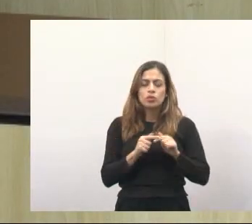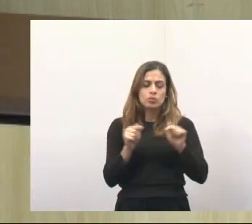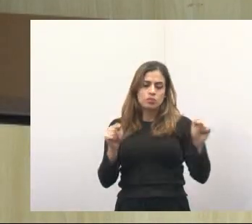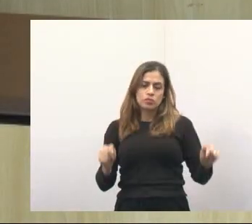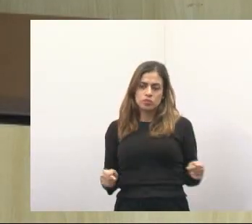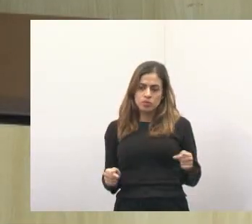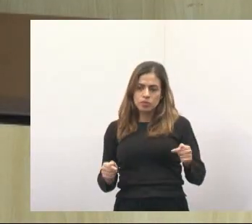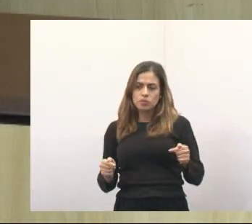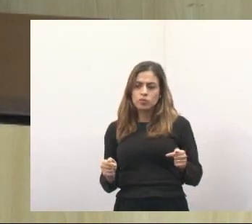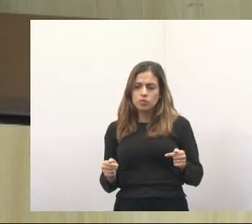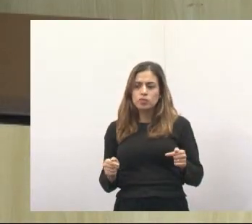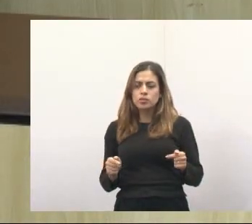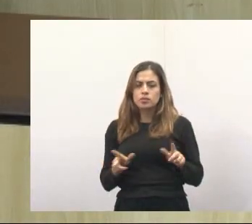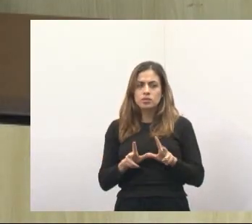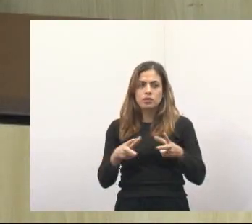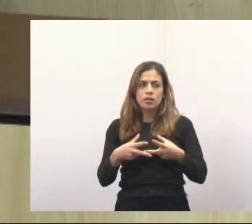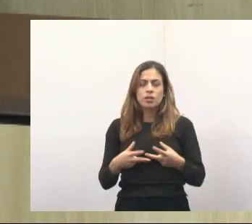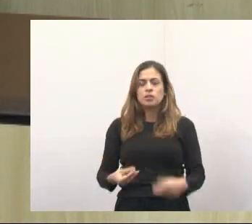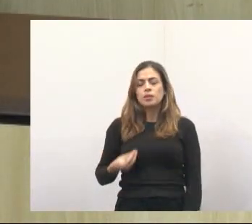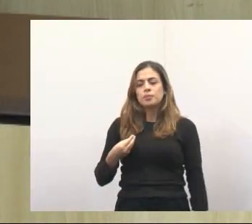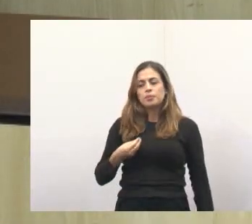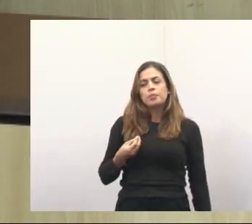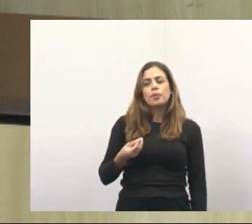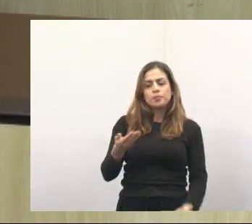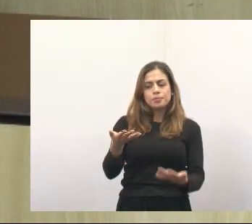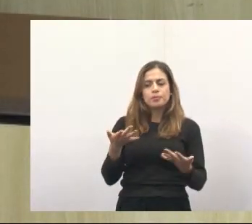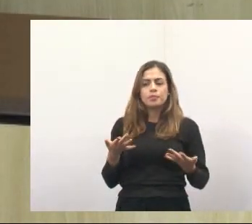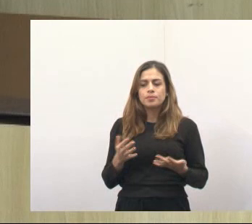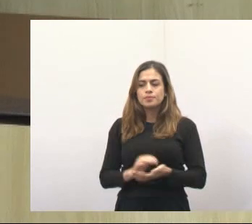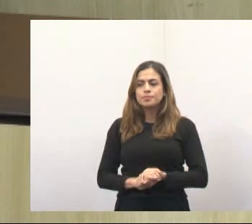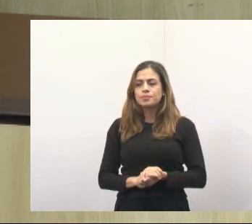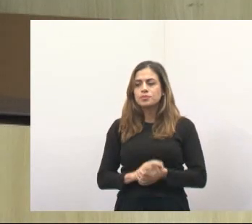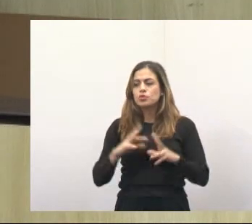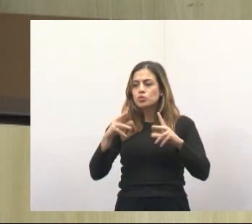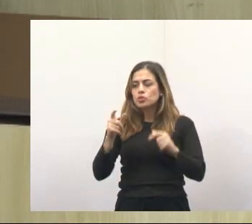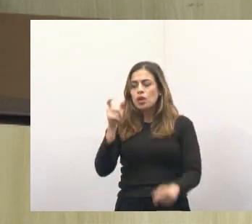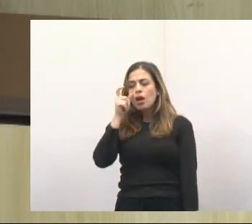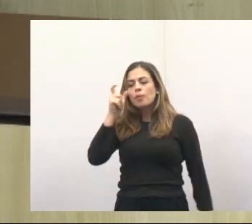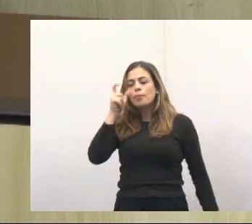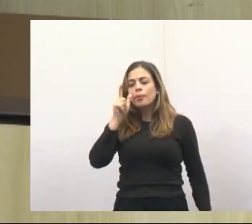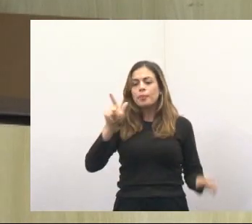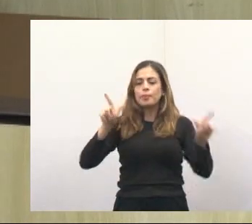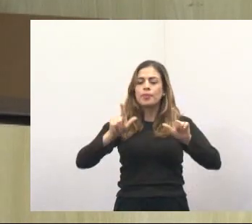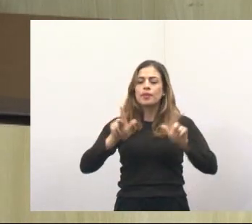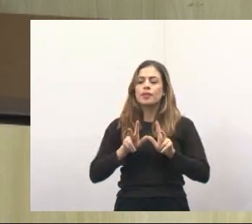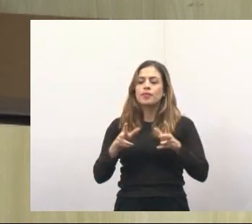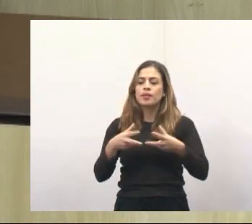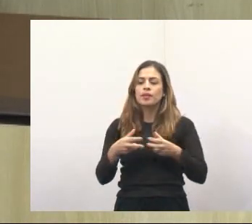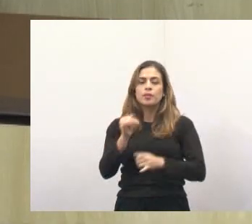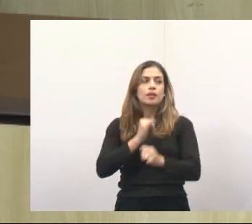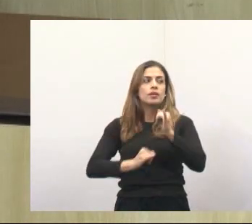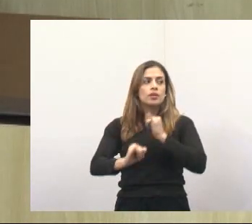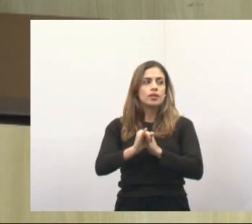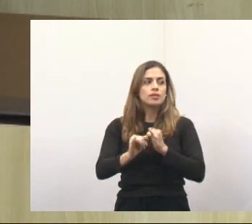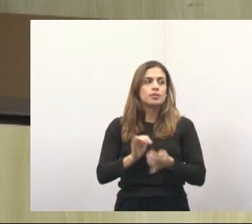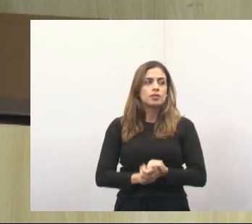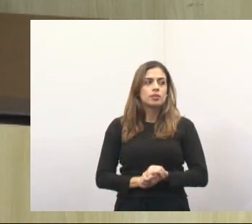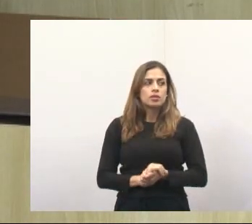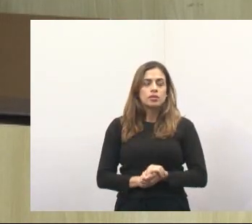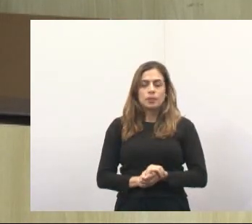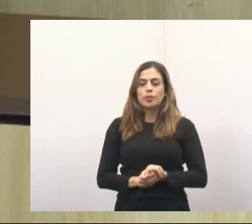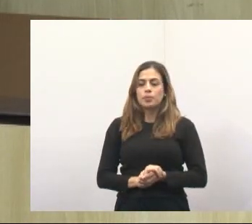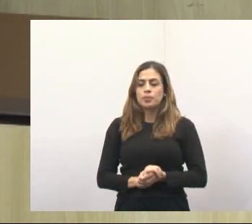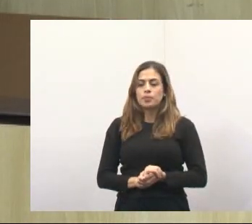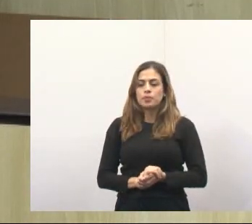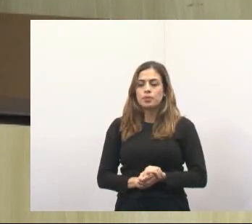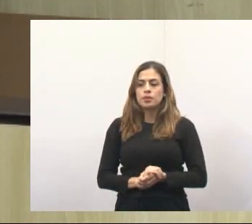casa, público que esteve presente, por fim, todos os que nos acompanharam pela TV Câmara e pela internet, e